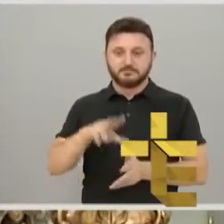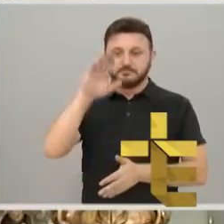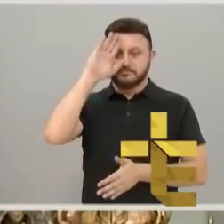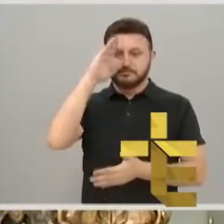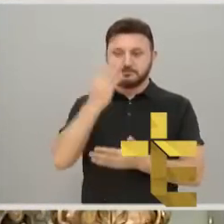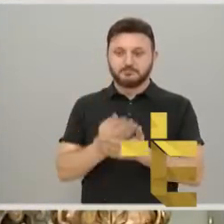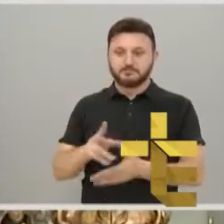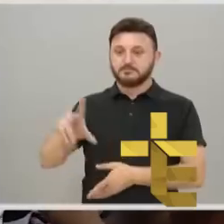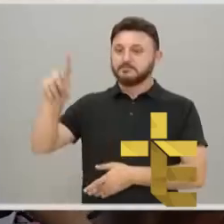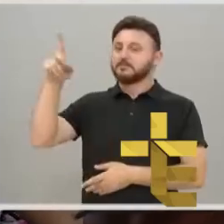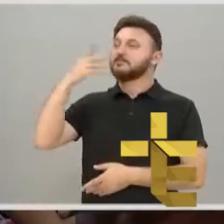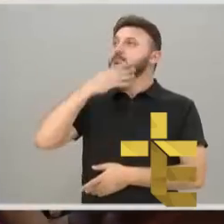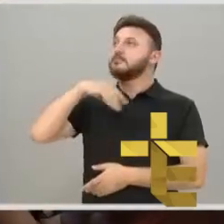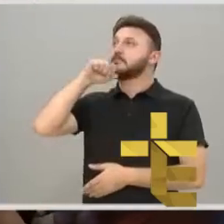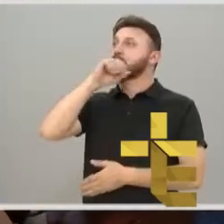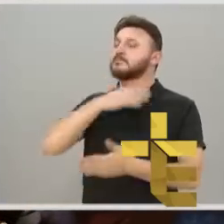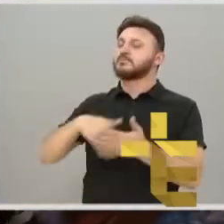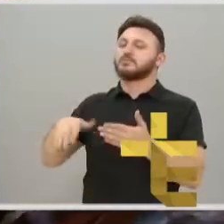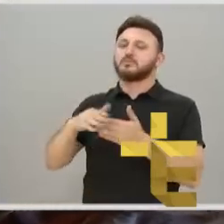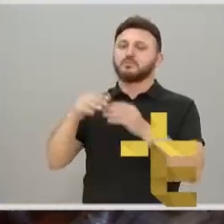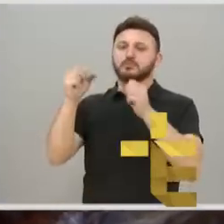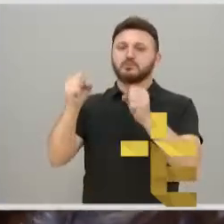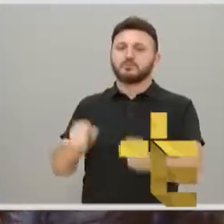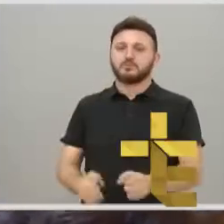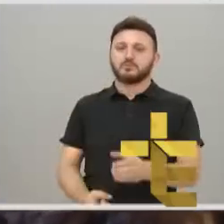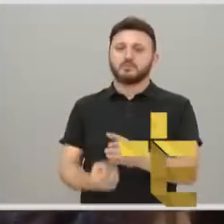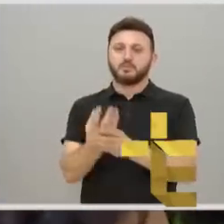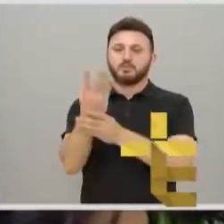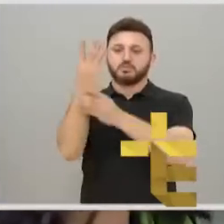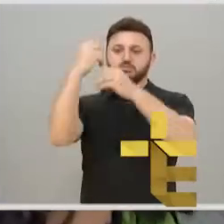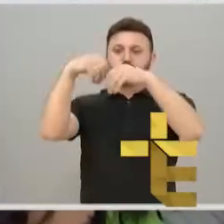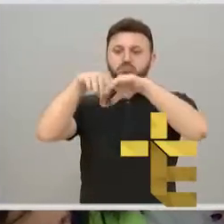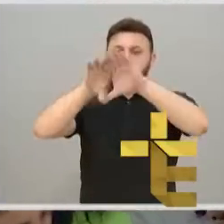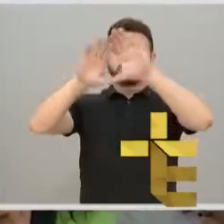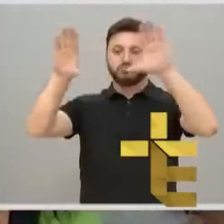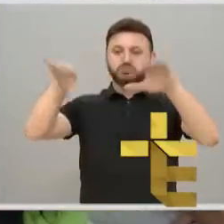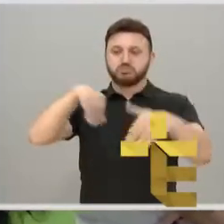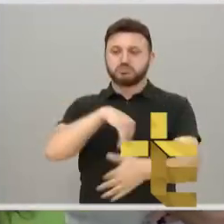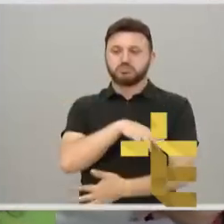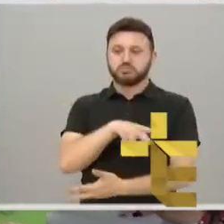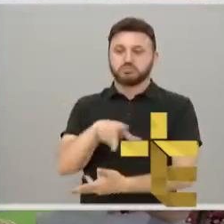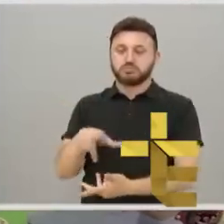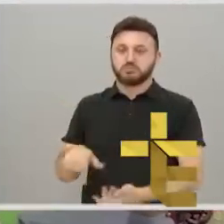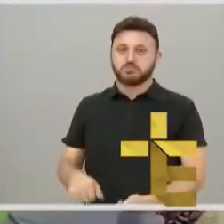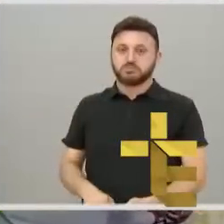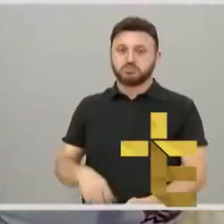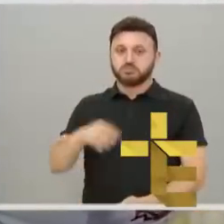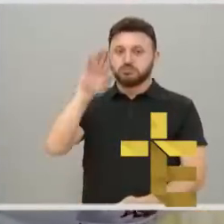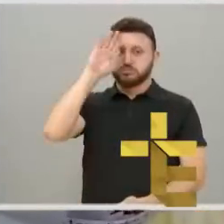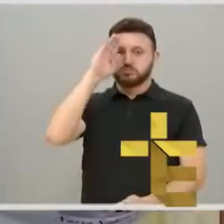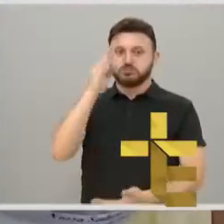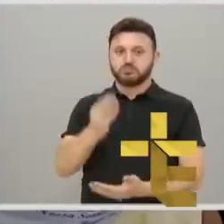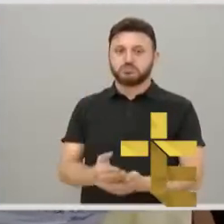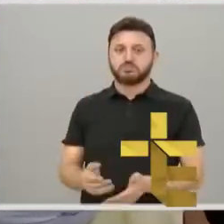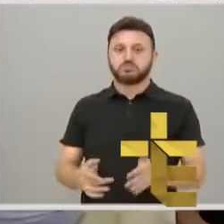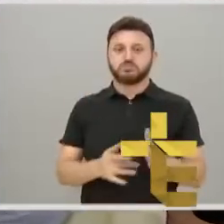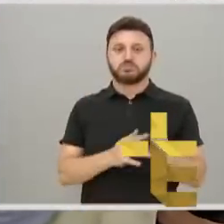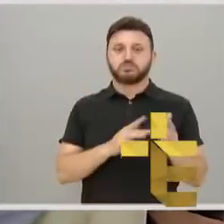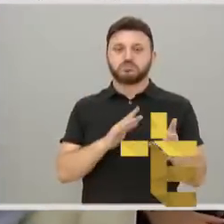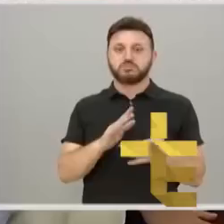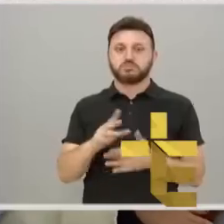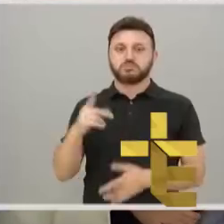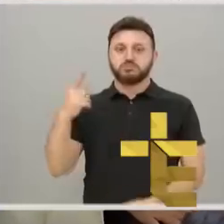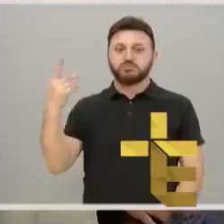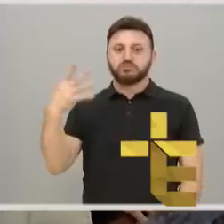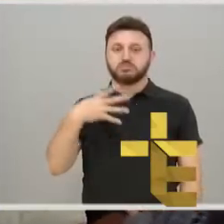Creio em Deus Pai Todo-Poderoso, Criador do céu e da terra, e em